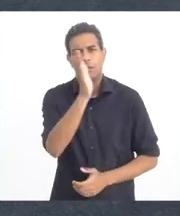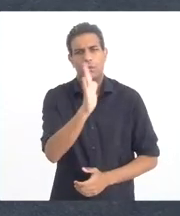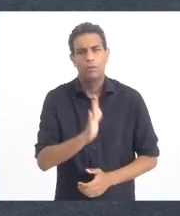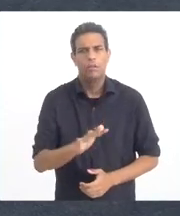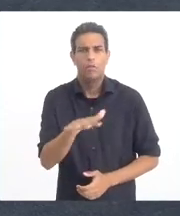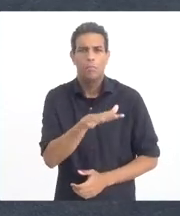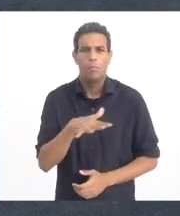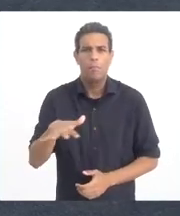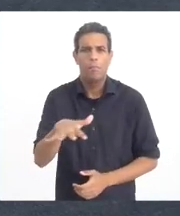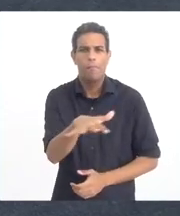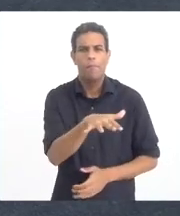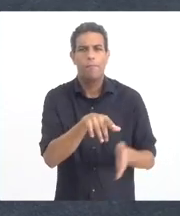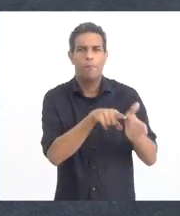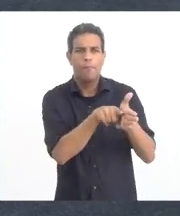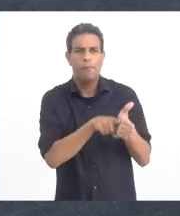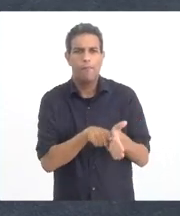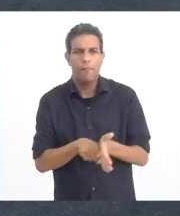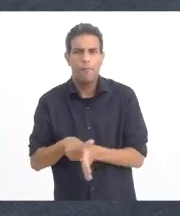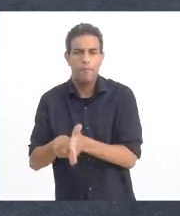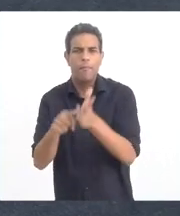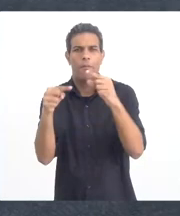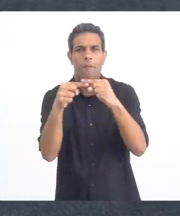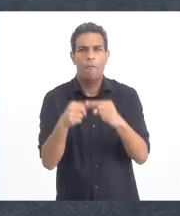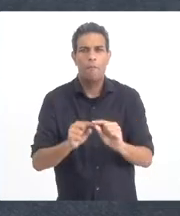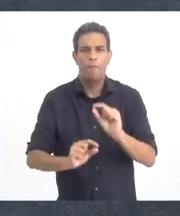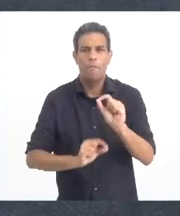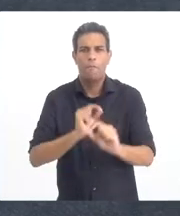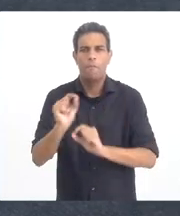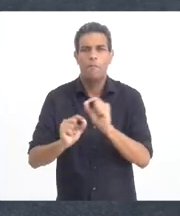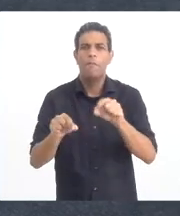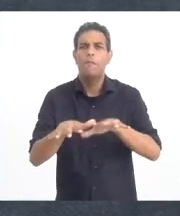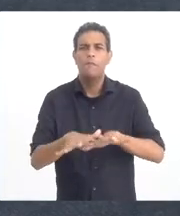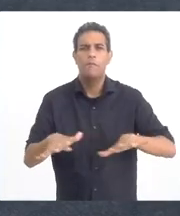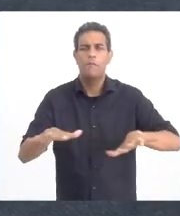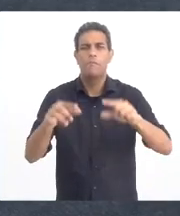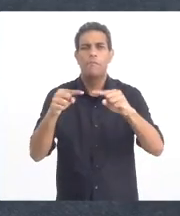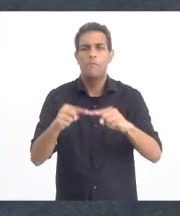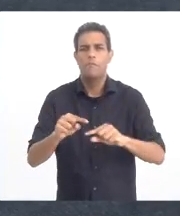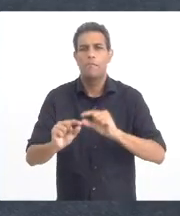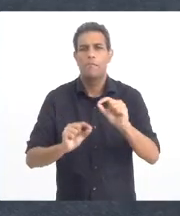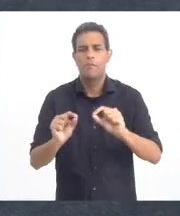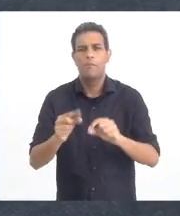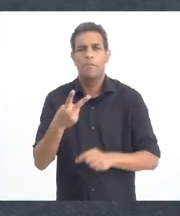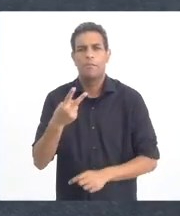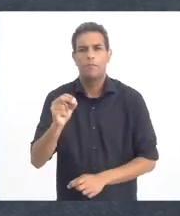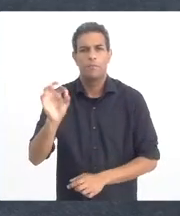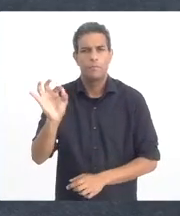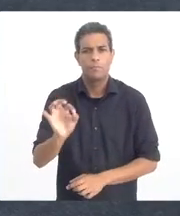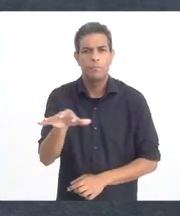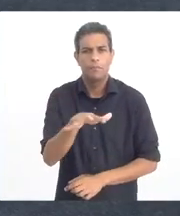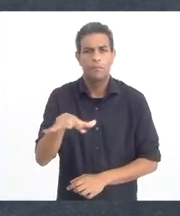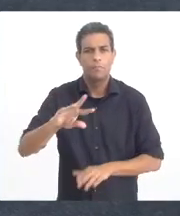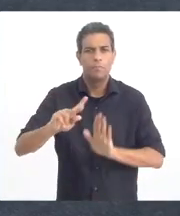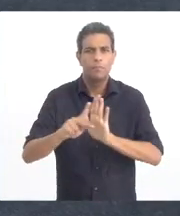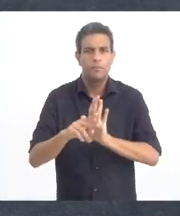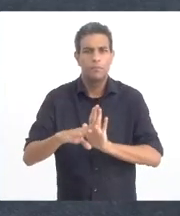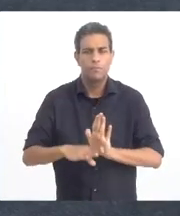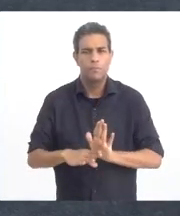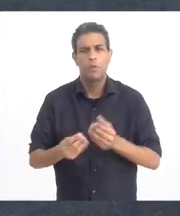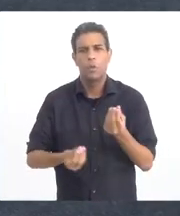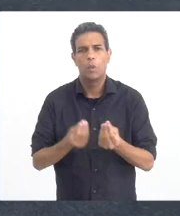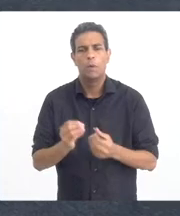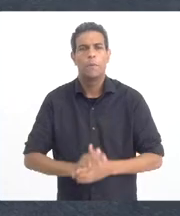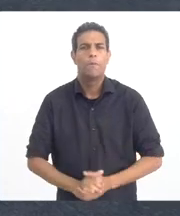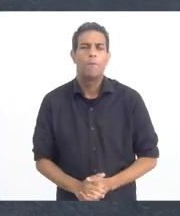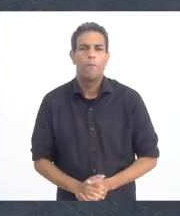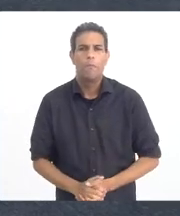a gente tem pesquisado, nem mesmo nas Forças Armadas, você vê um soldado, um general ganha 20 mil. Então, a gente não vê isso nas Forças Armadas, e a gente